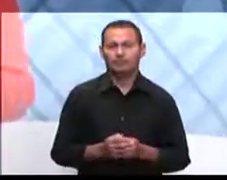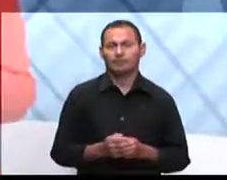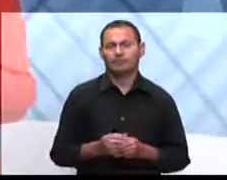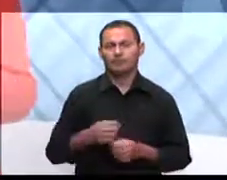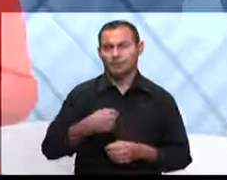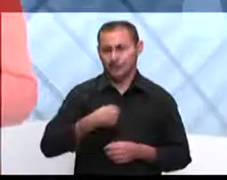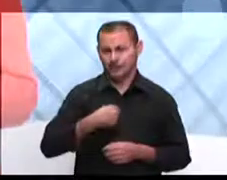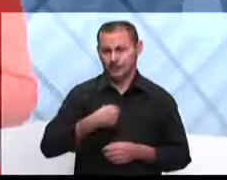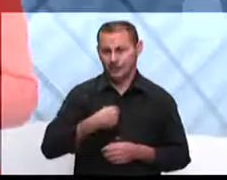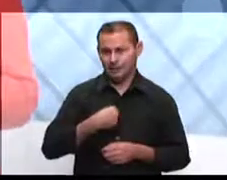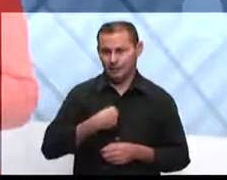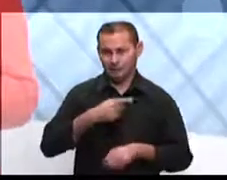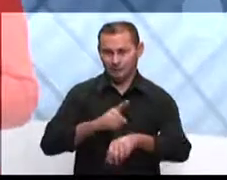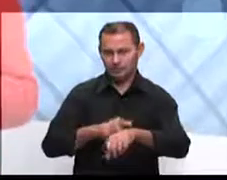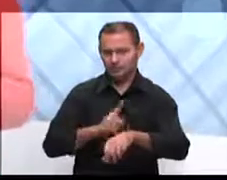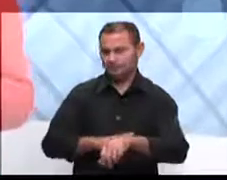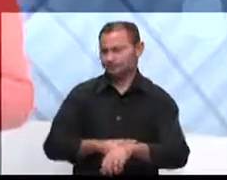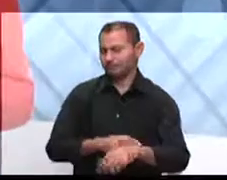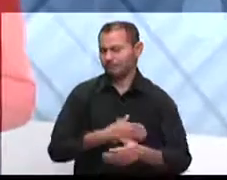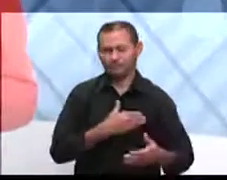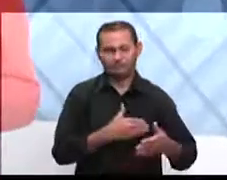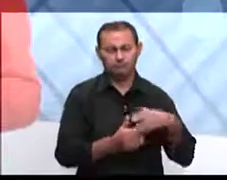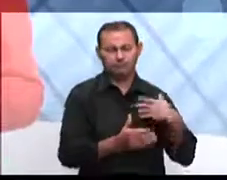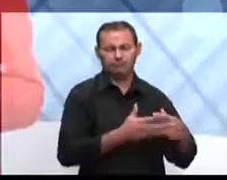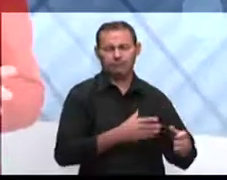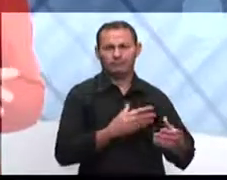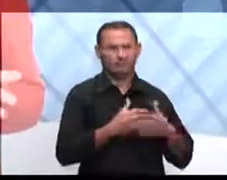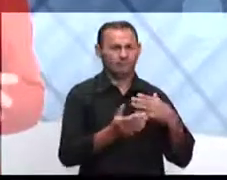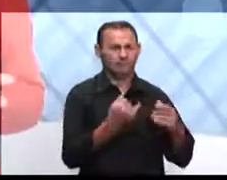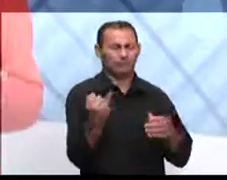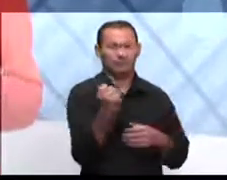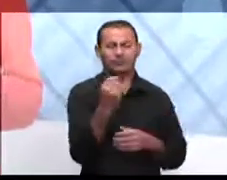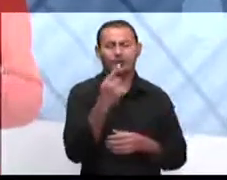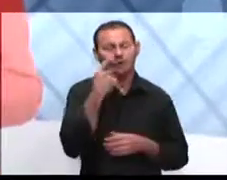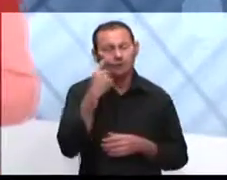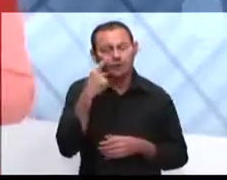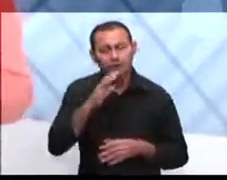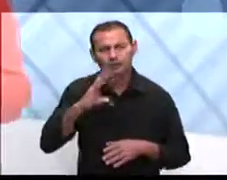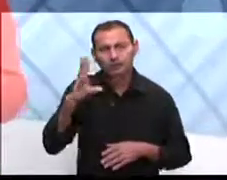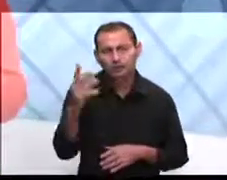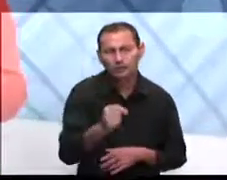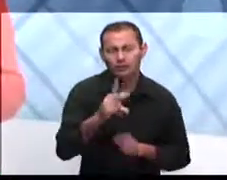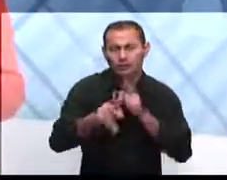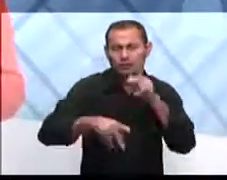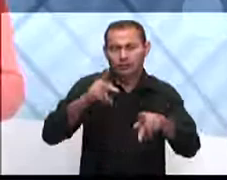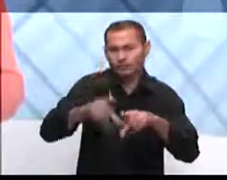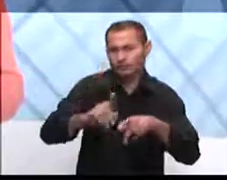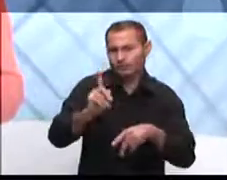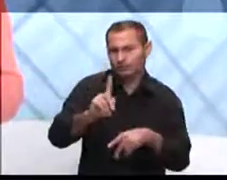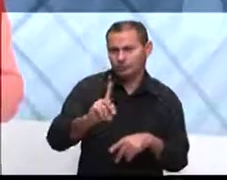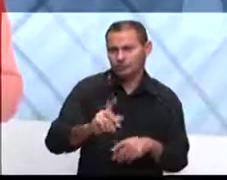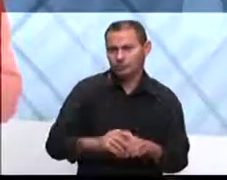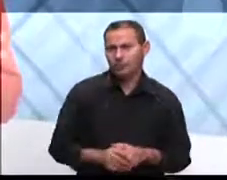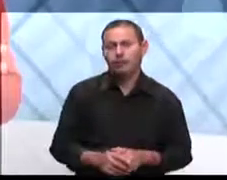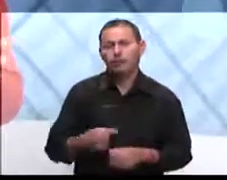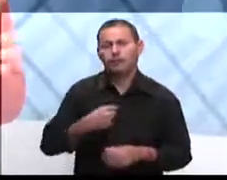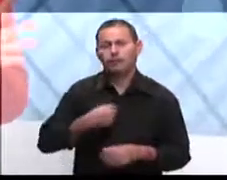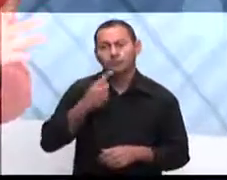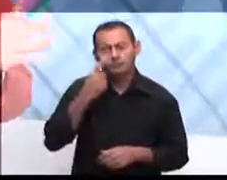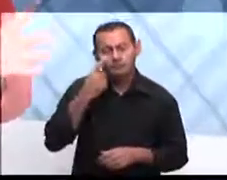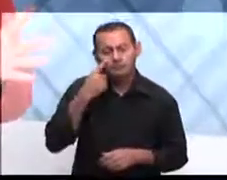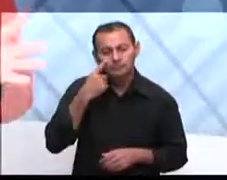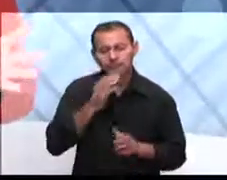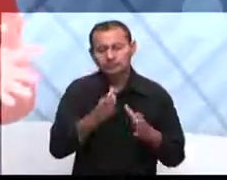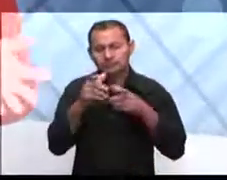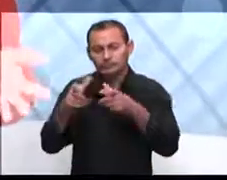para mim, nesse momento, não interessa eu verificar toda a população, tá? Eu verificando